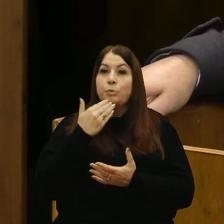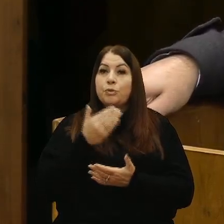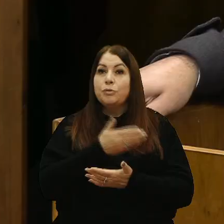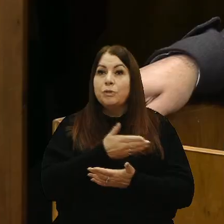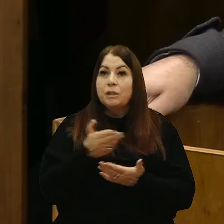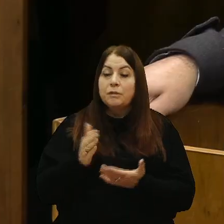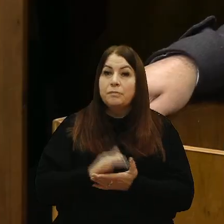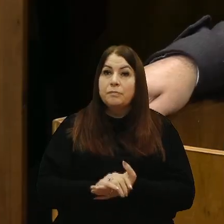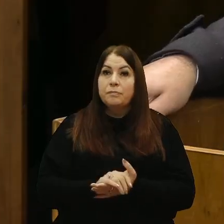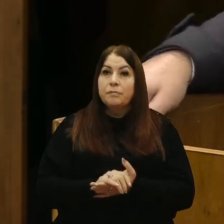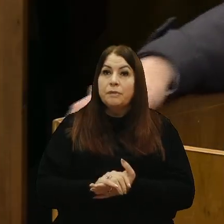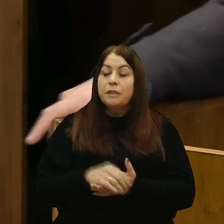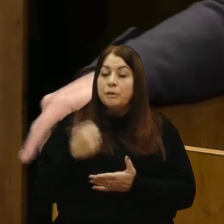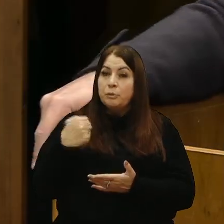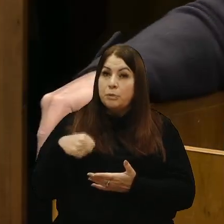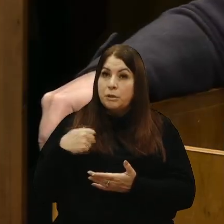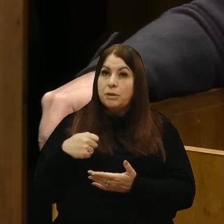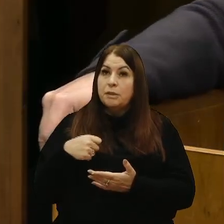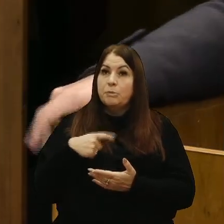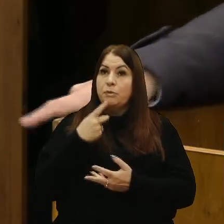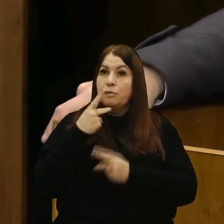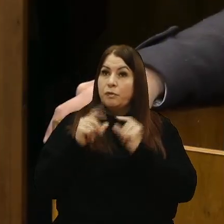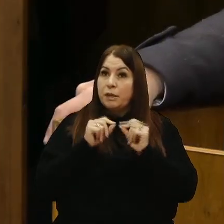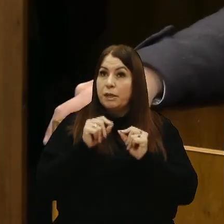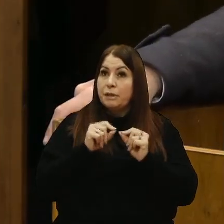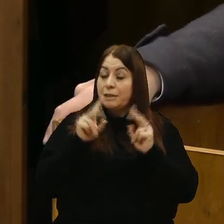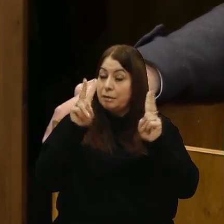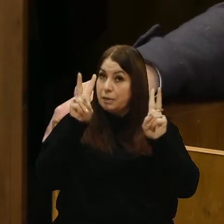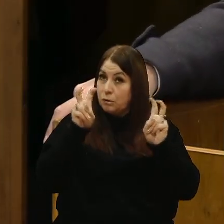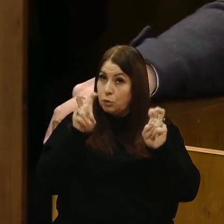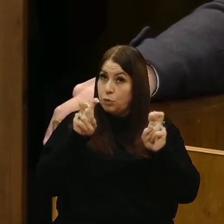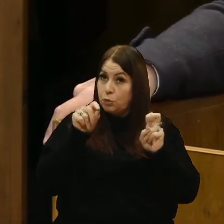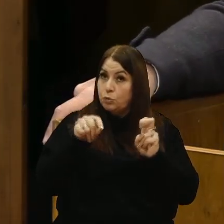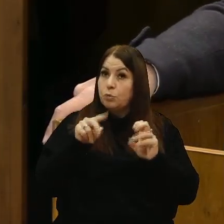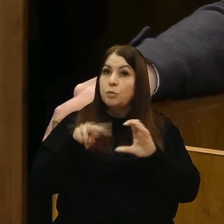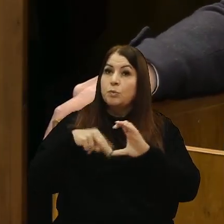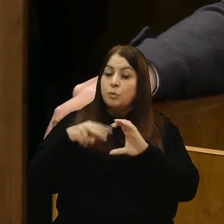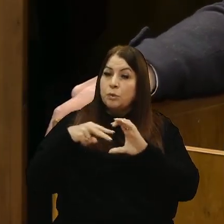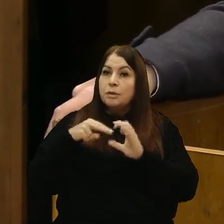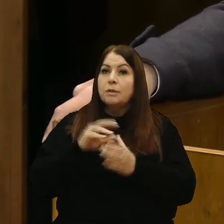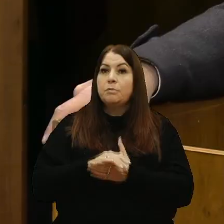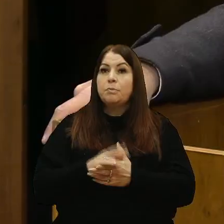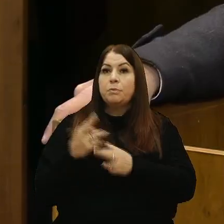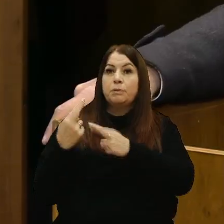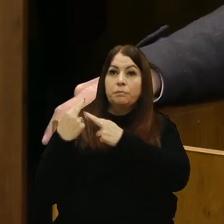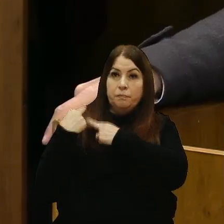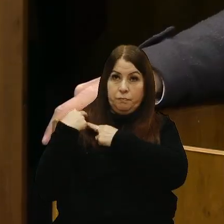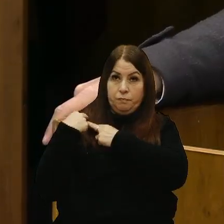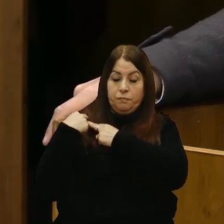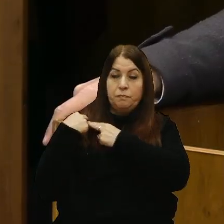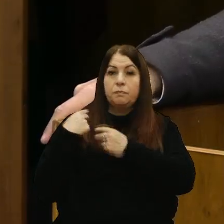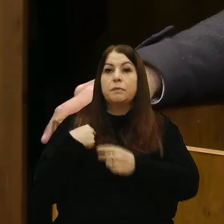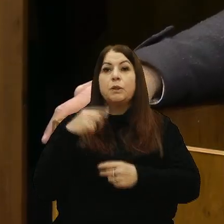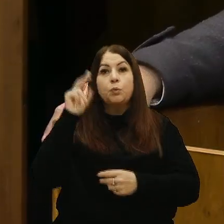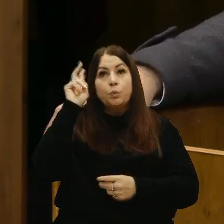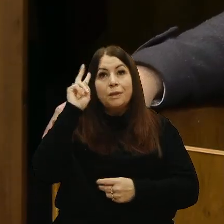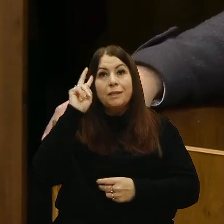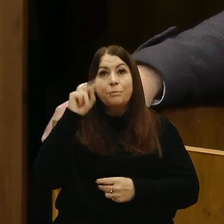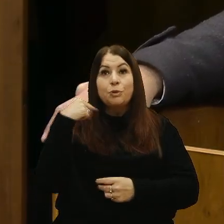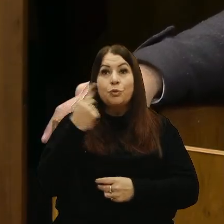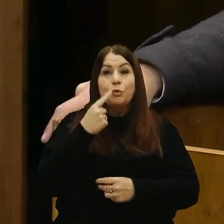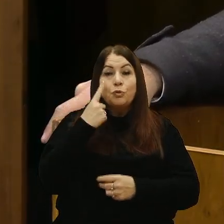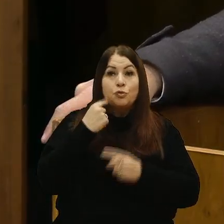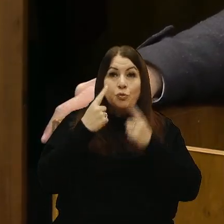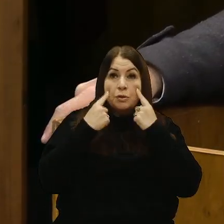aqui. Precisamos tratar desse assunto. A Câmara de Vereadores é responsável. Eu lembro de nós aqui